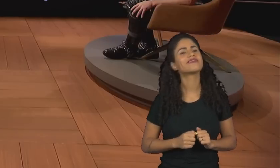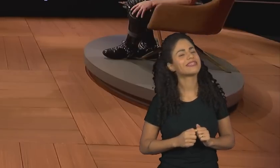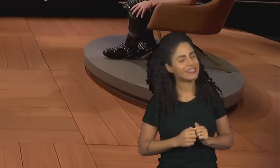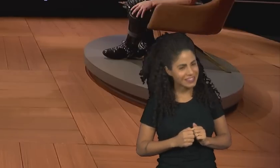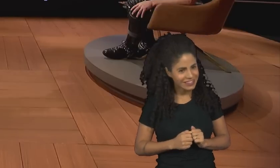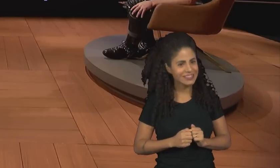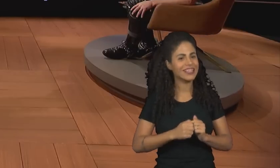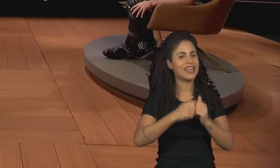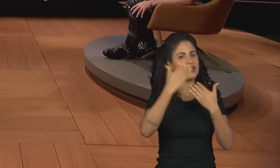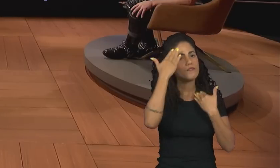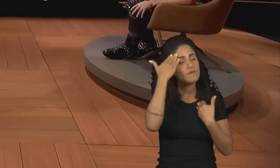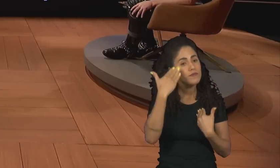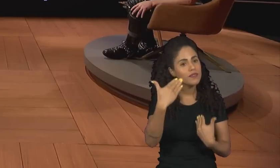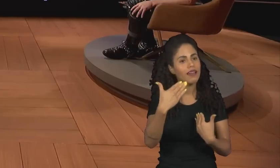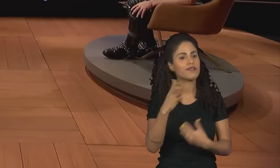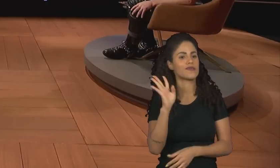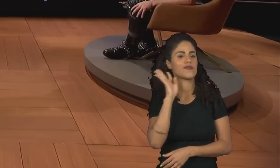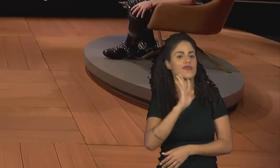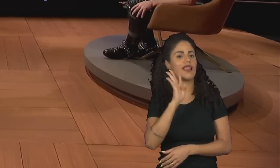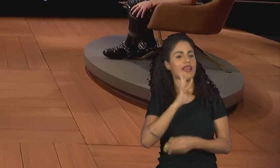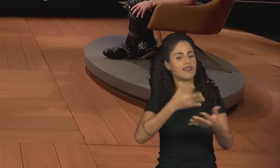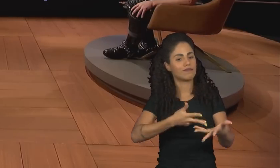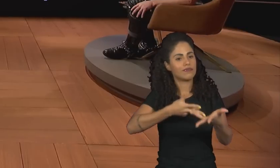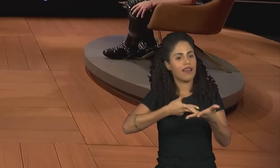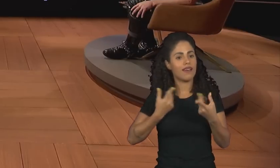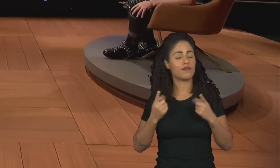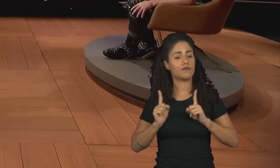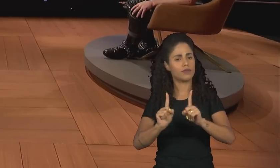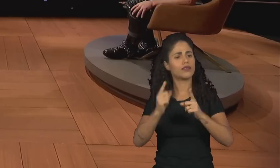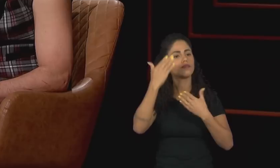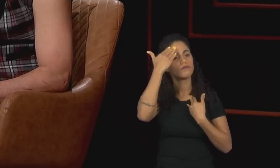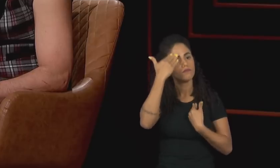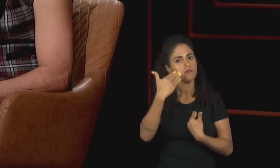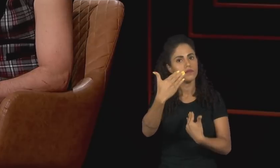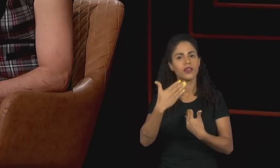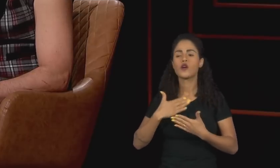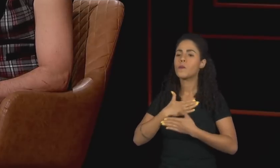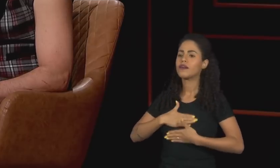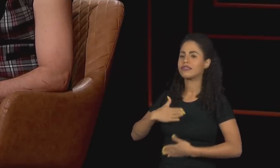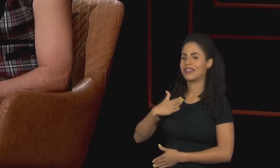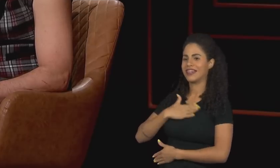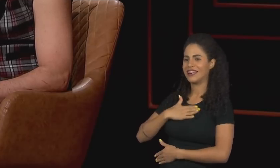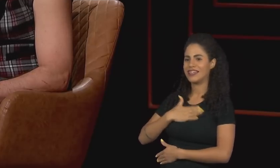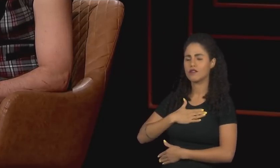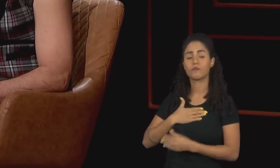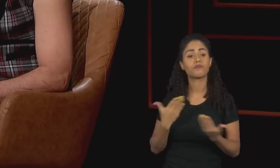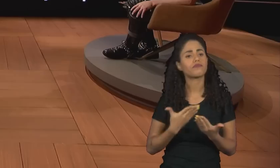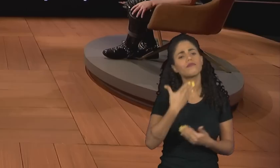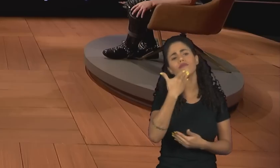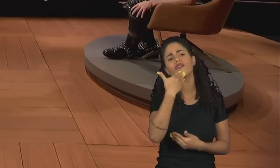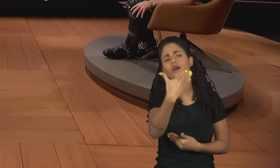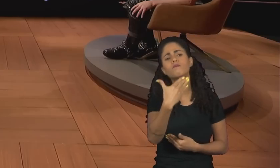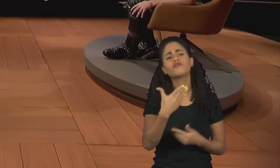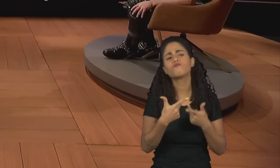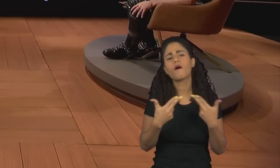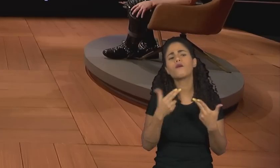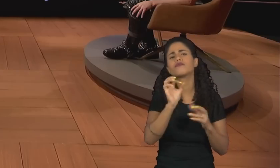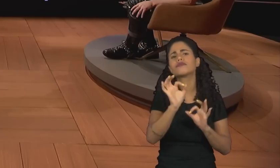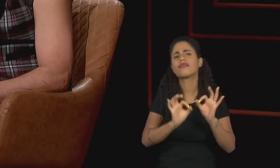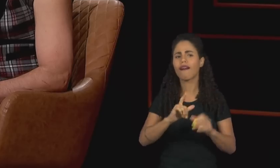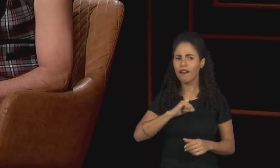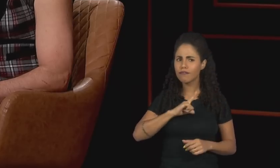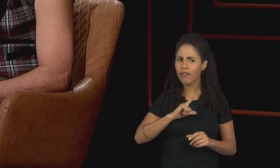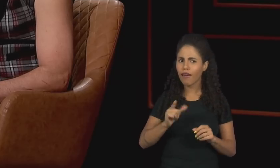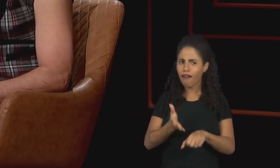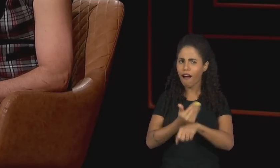Supla, foi realmente muito bacana te receber aqui no Persona. Obrigada. Prazer é todo meu. Sou e a fã gente do vai programa. te pedir uma palhinha, né? Antes